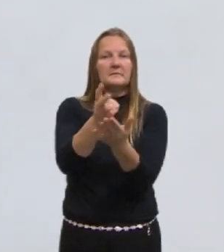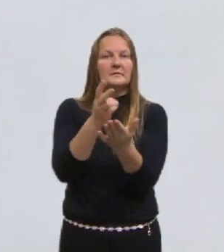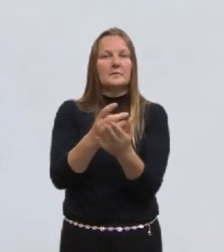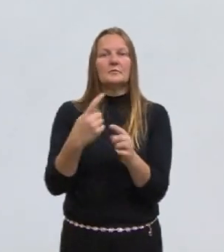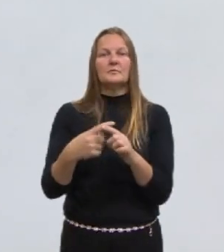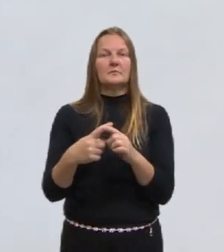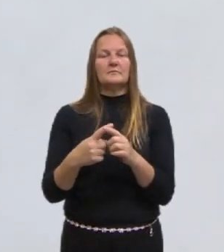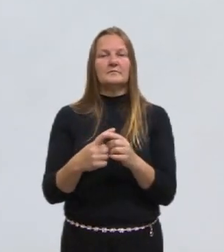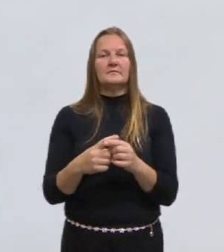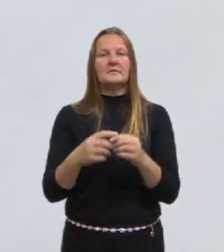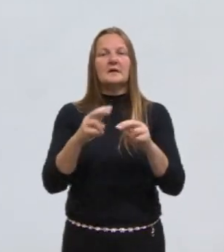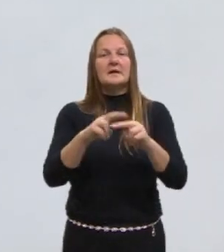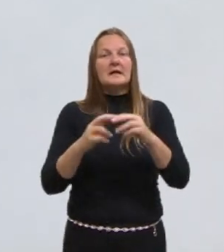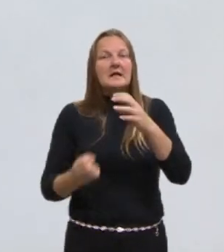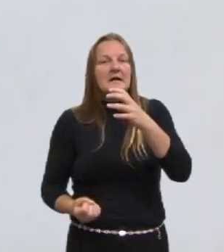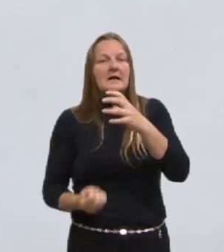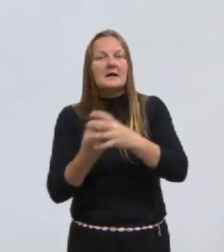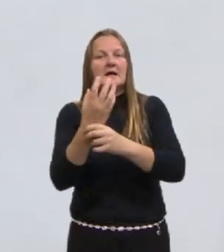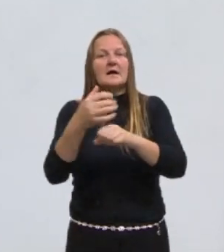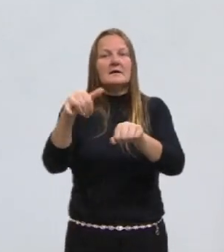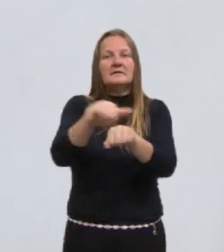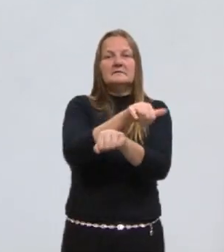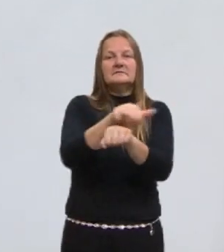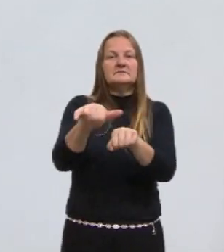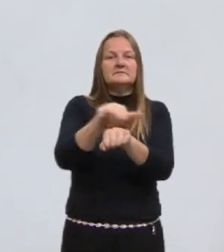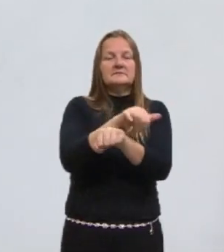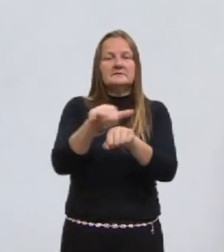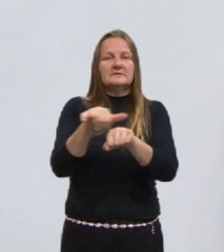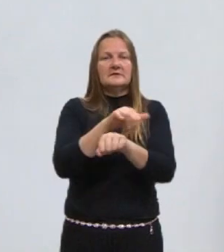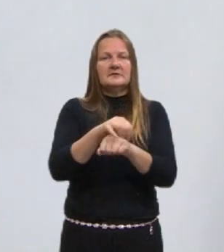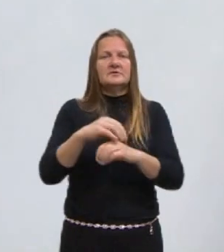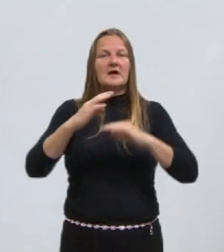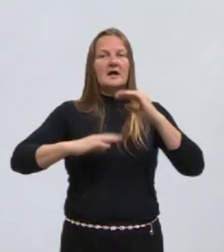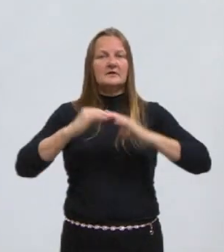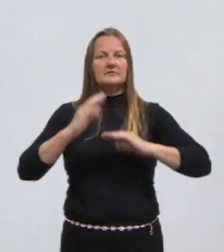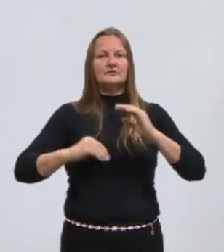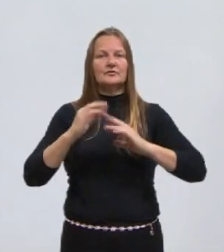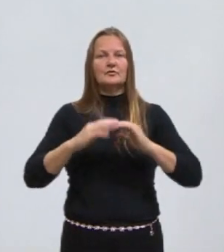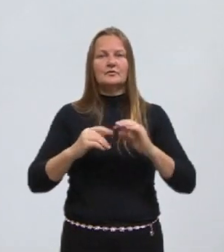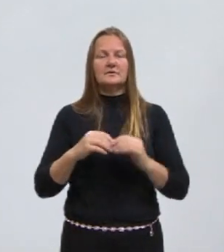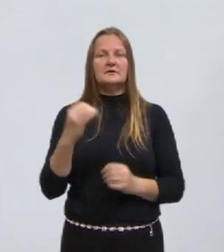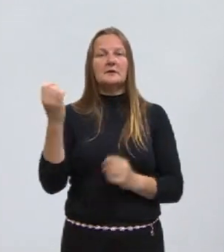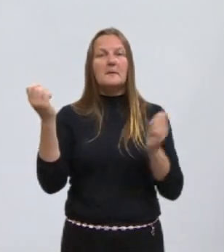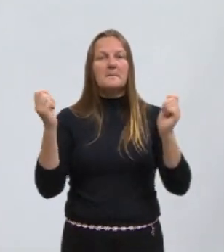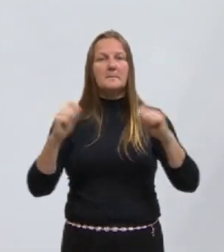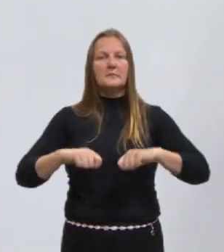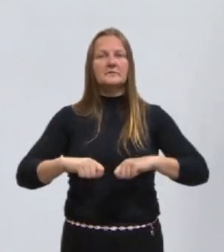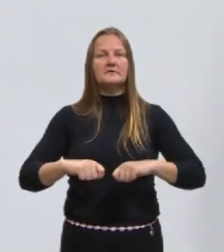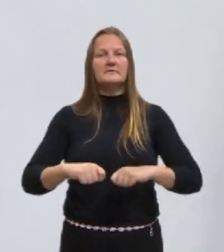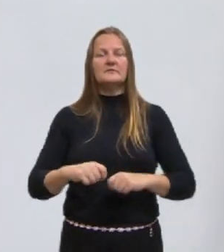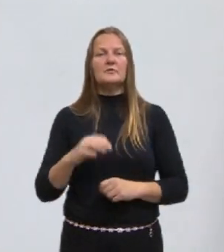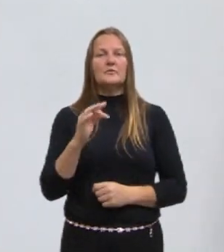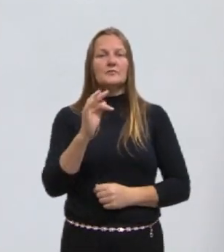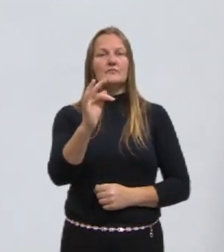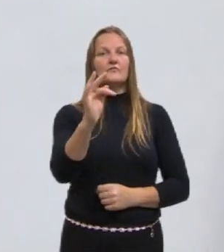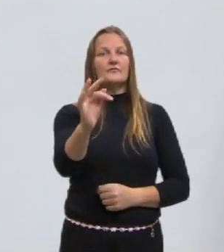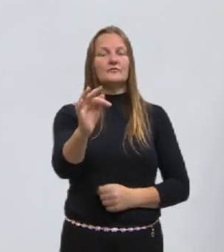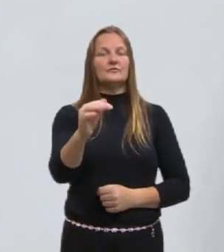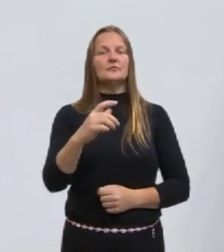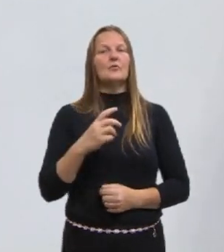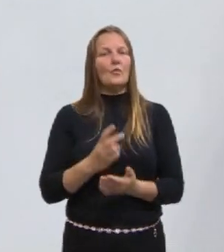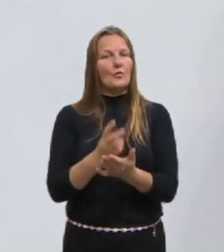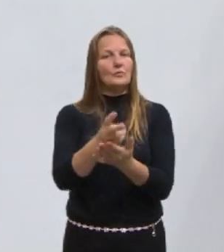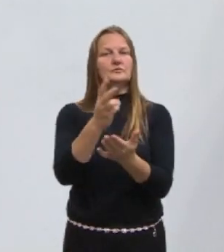com isso, criar estratégias, né, ações que serão possíveis para manter os alunos